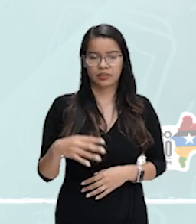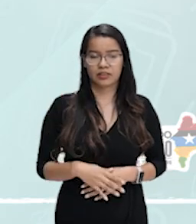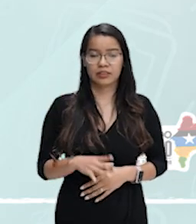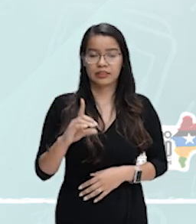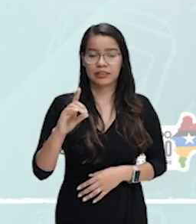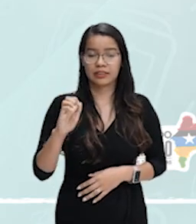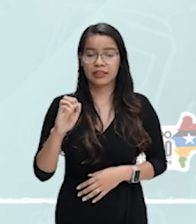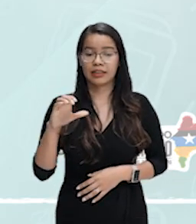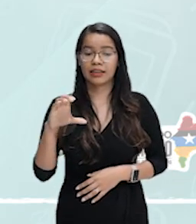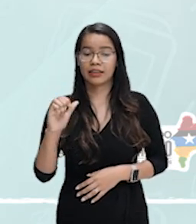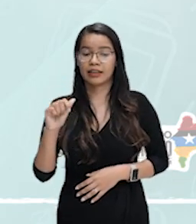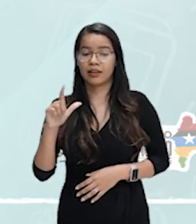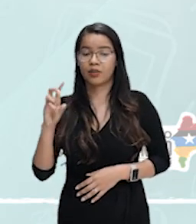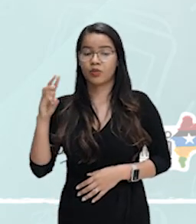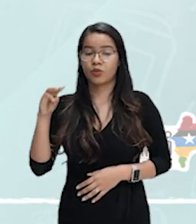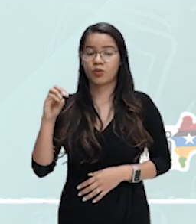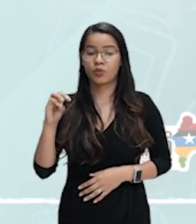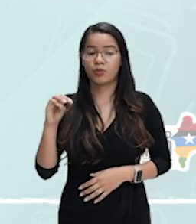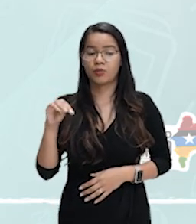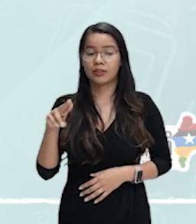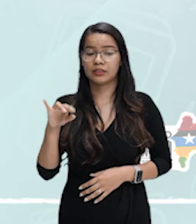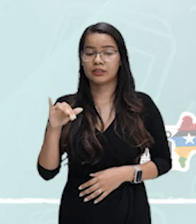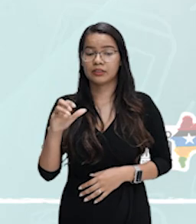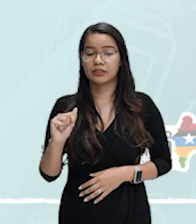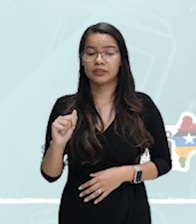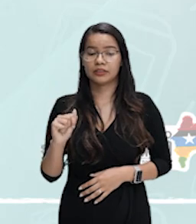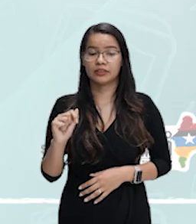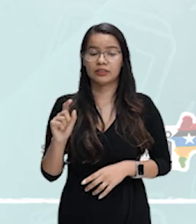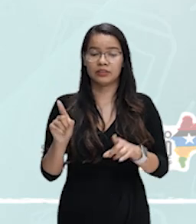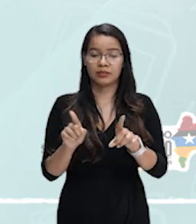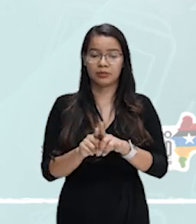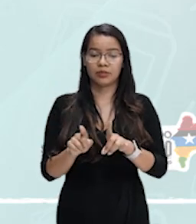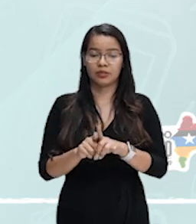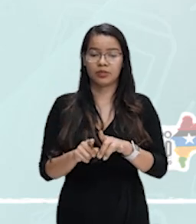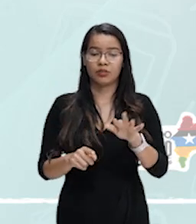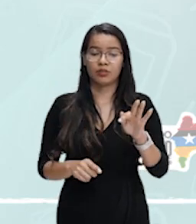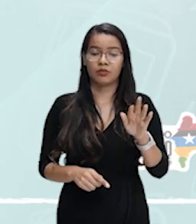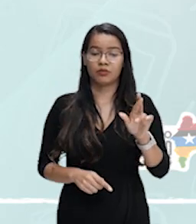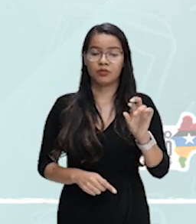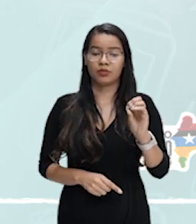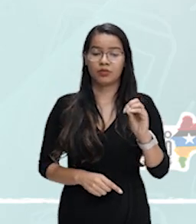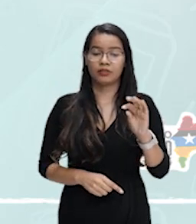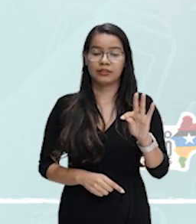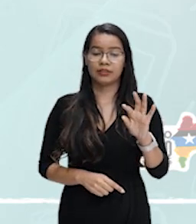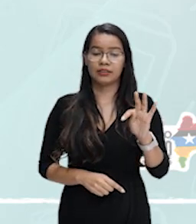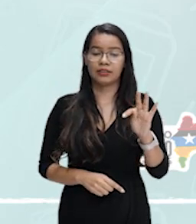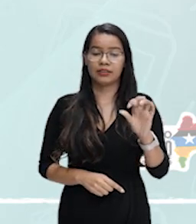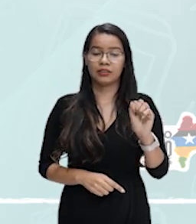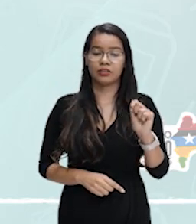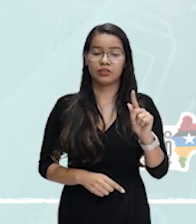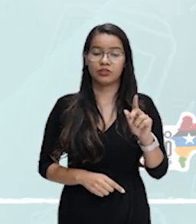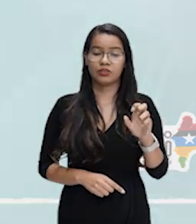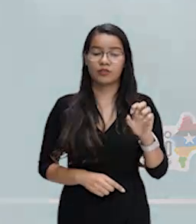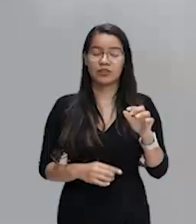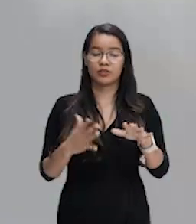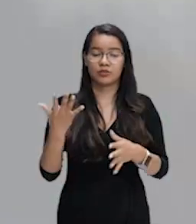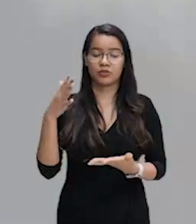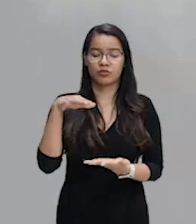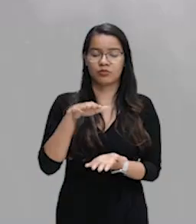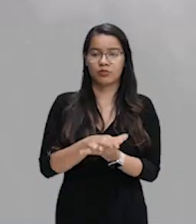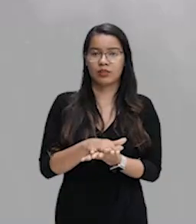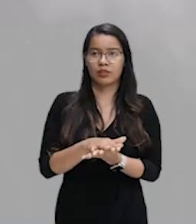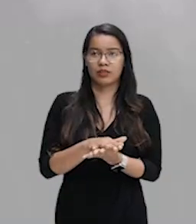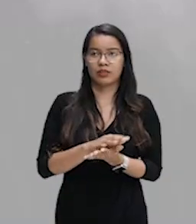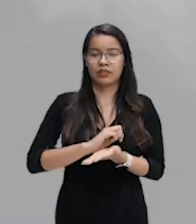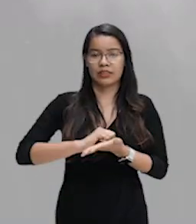intérprete, decalcomania e o frottage. Frottage a gente já fez muito quando era criança. Pega uma folha de papel, coloca em cima de uma calçada